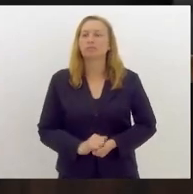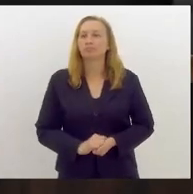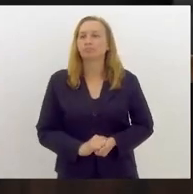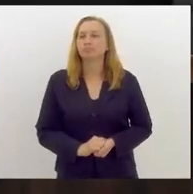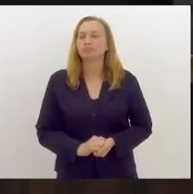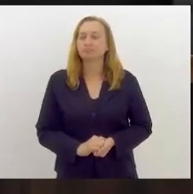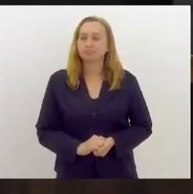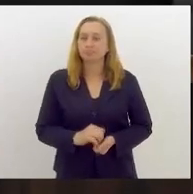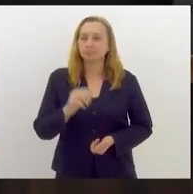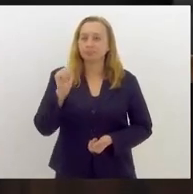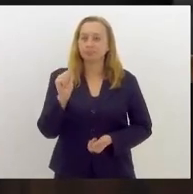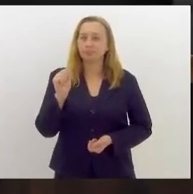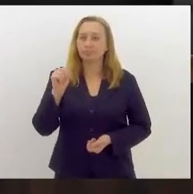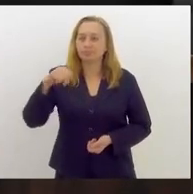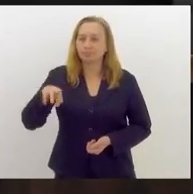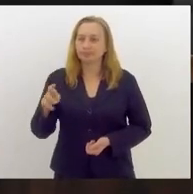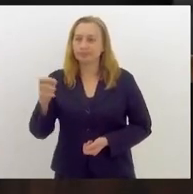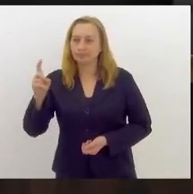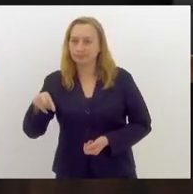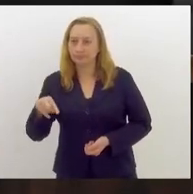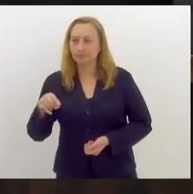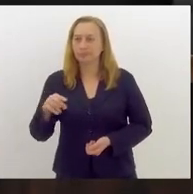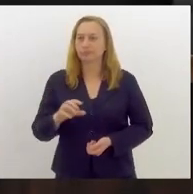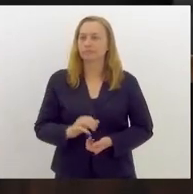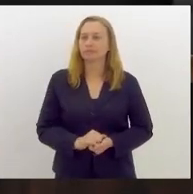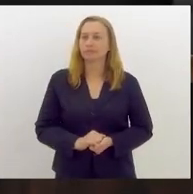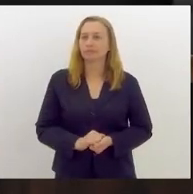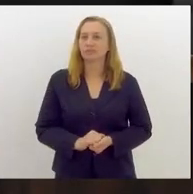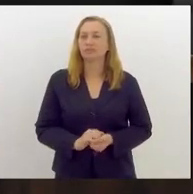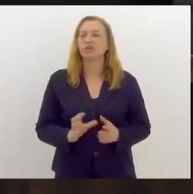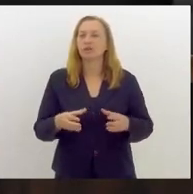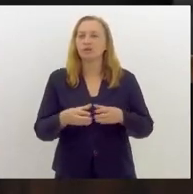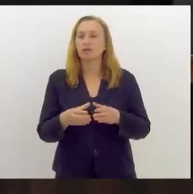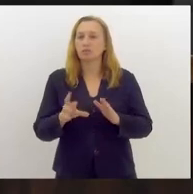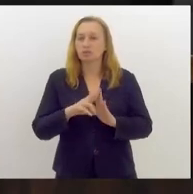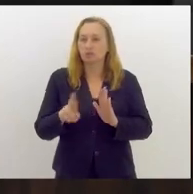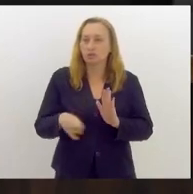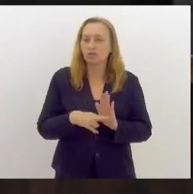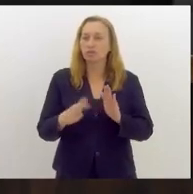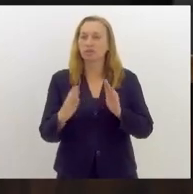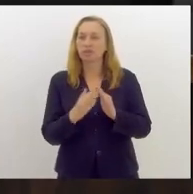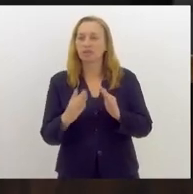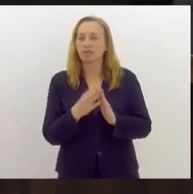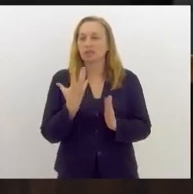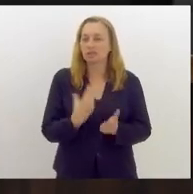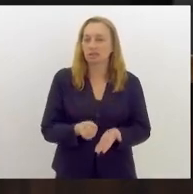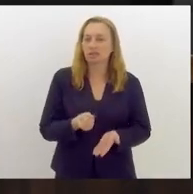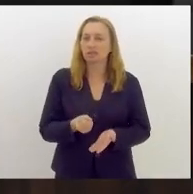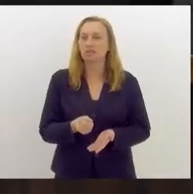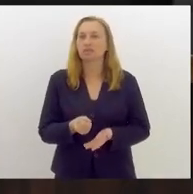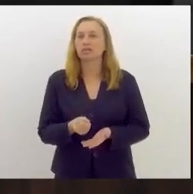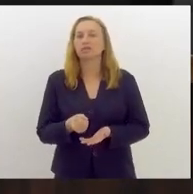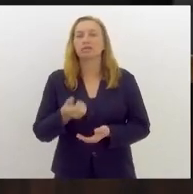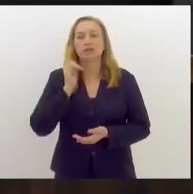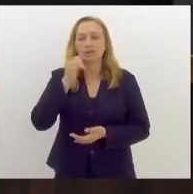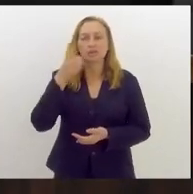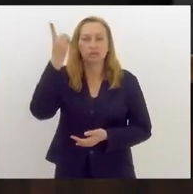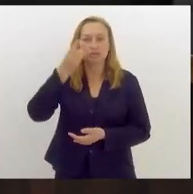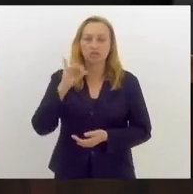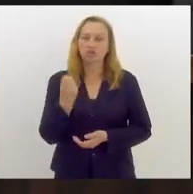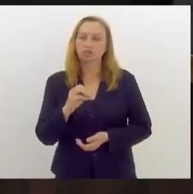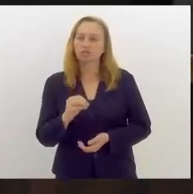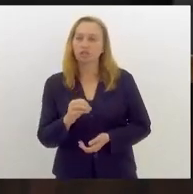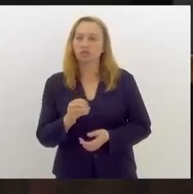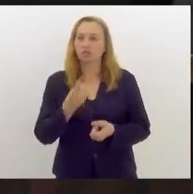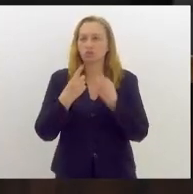ao Senhor André Call arkhanka Aparecida da comissão de normas internos proposições externas favorável relator Deputado Chico Machado